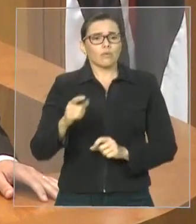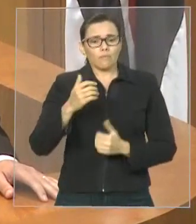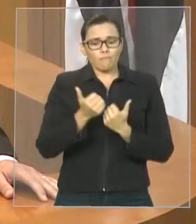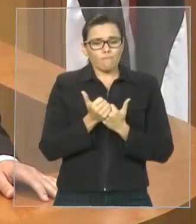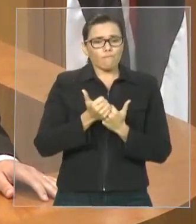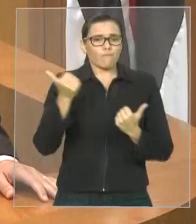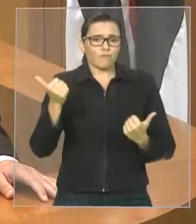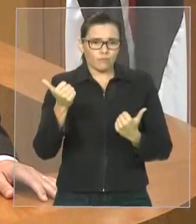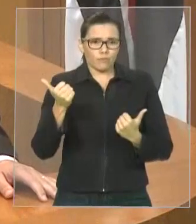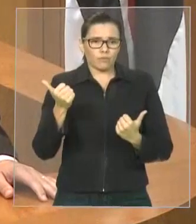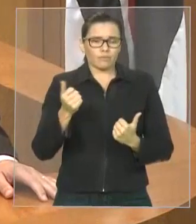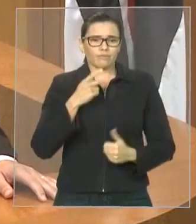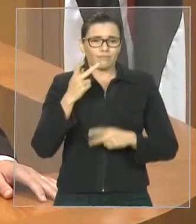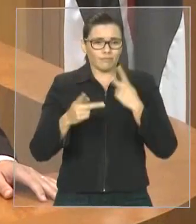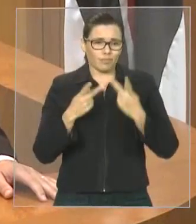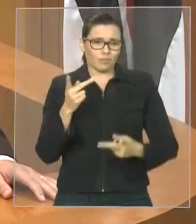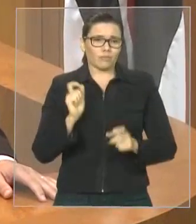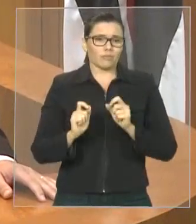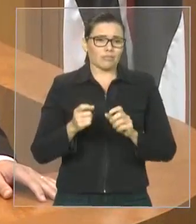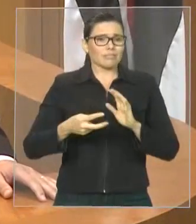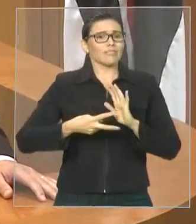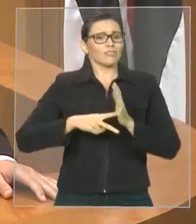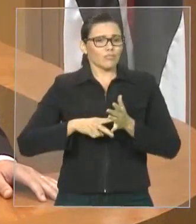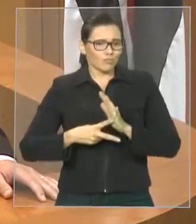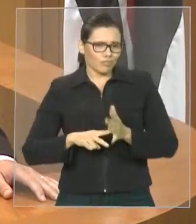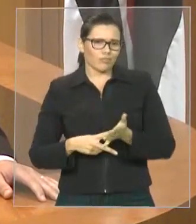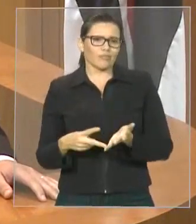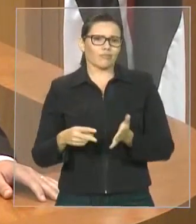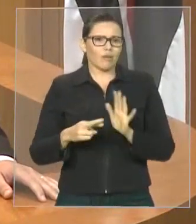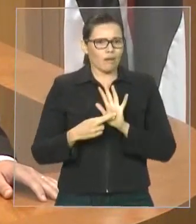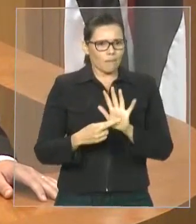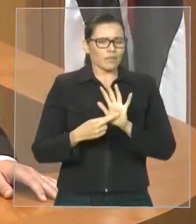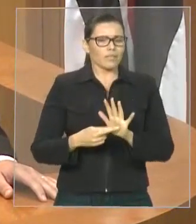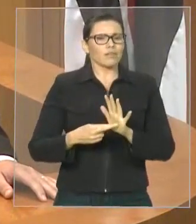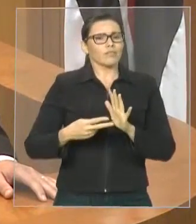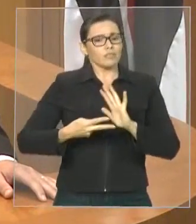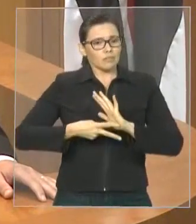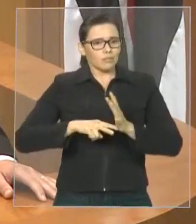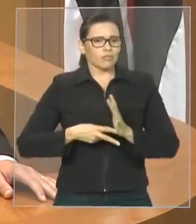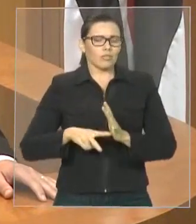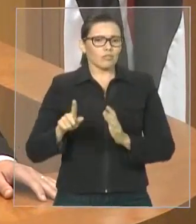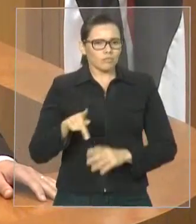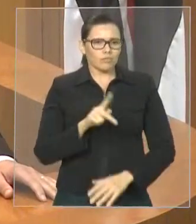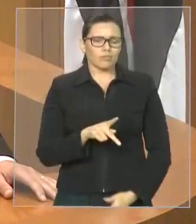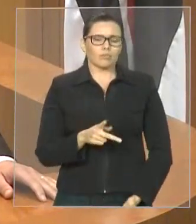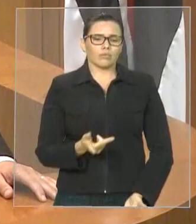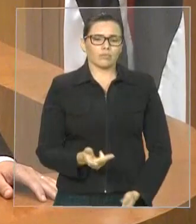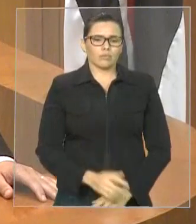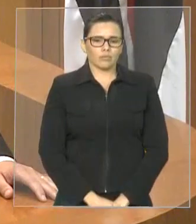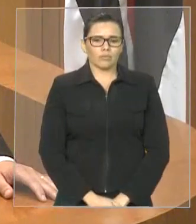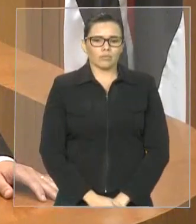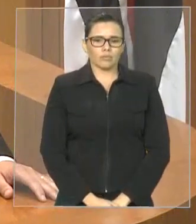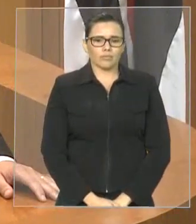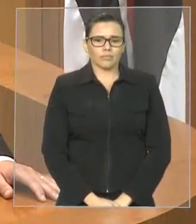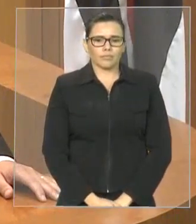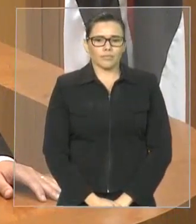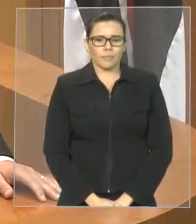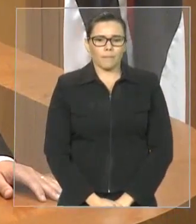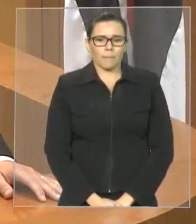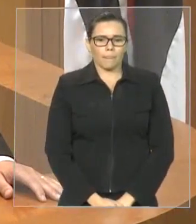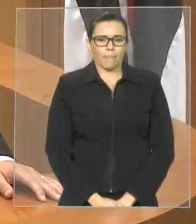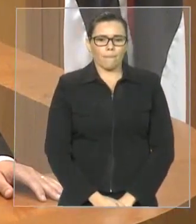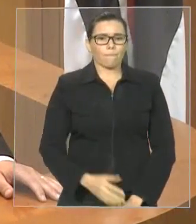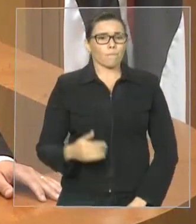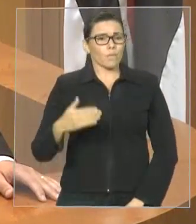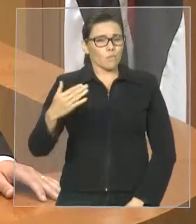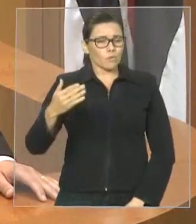durante muitos anos, que poderia estar ao lado dele para poder aconselhá-lo a fazer o que ele pregava quando era presidente